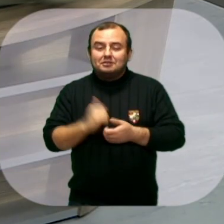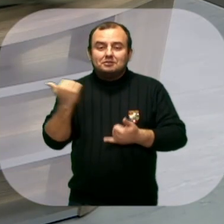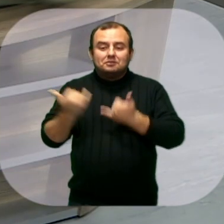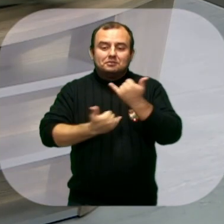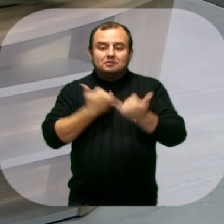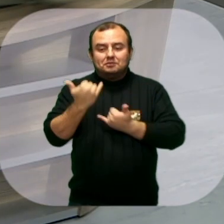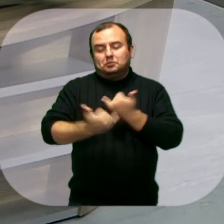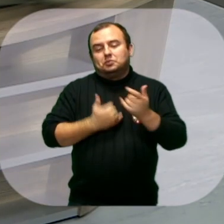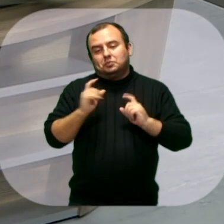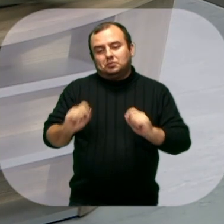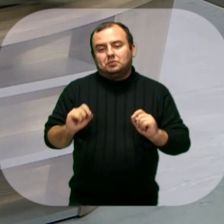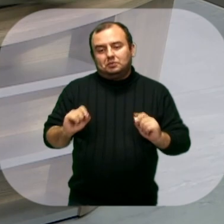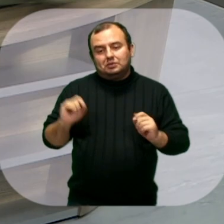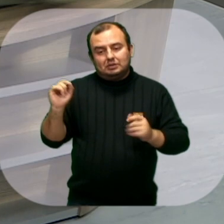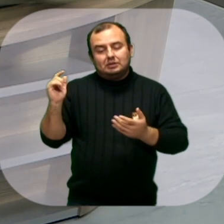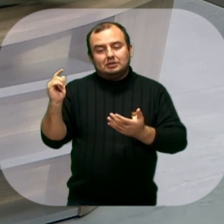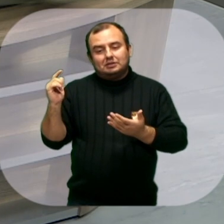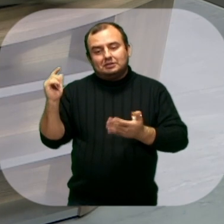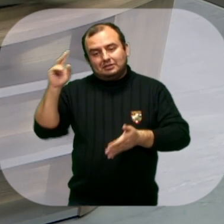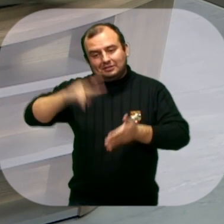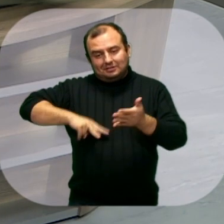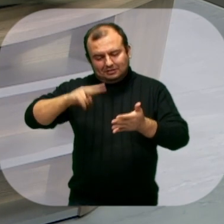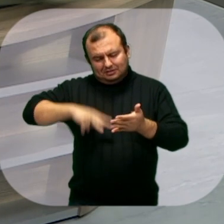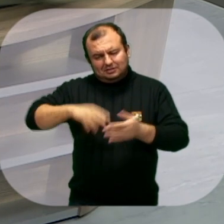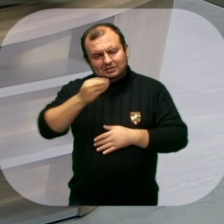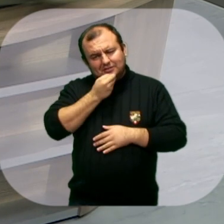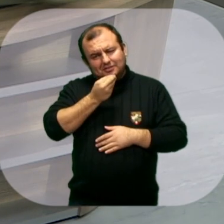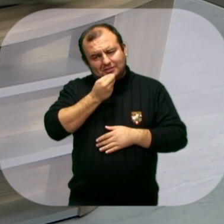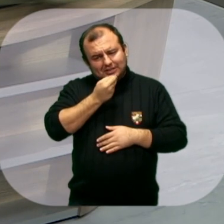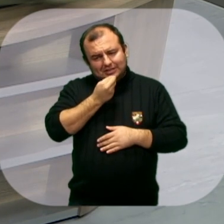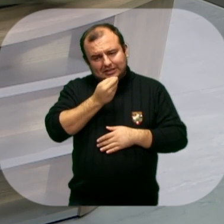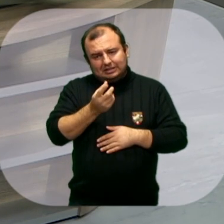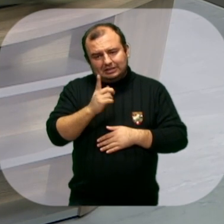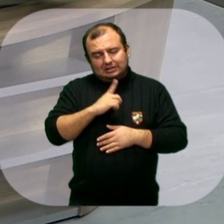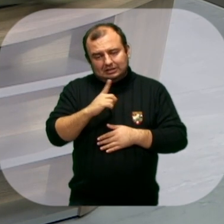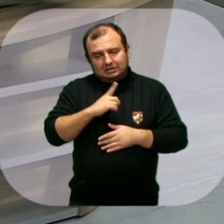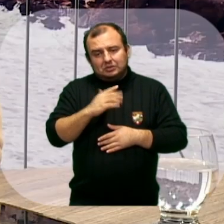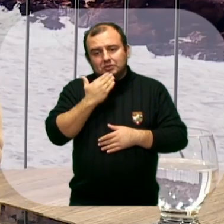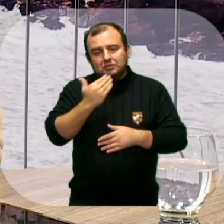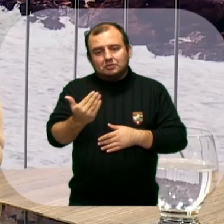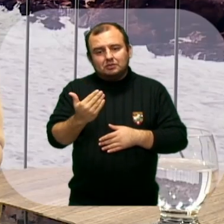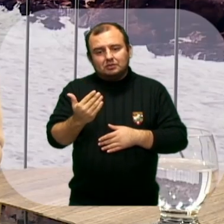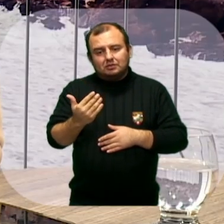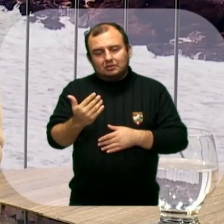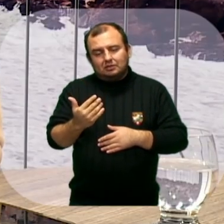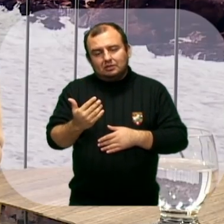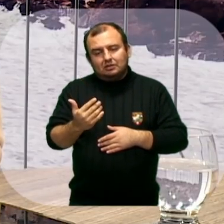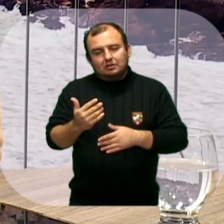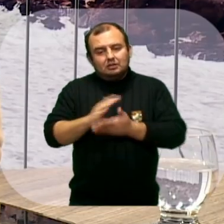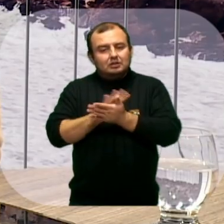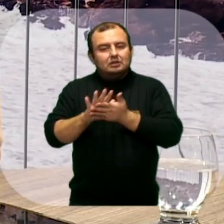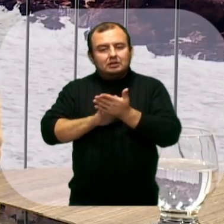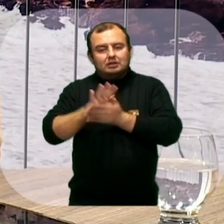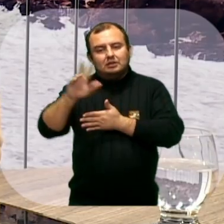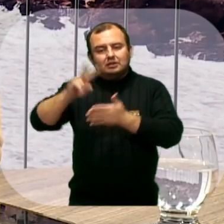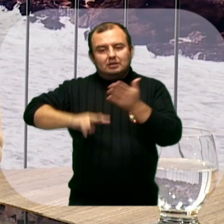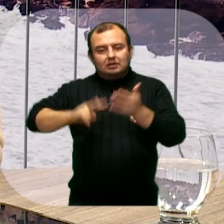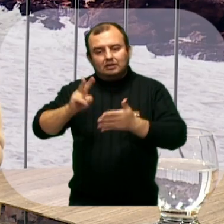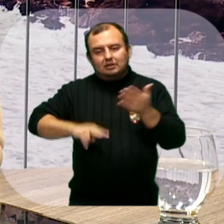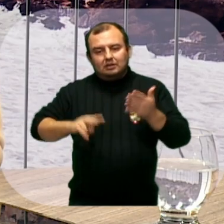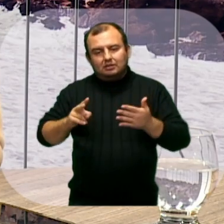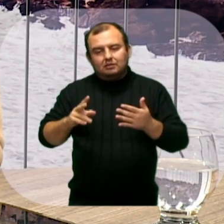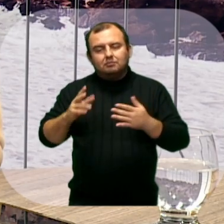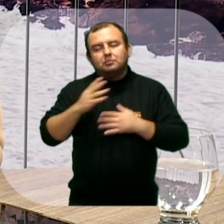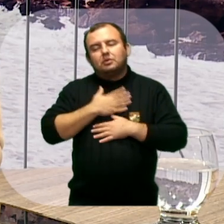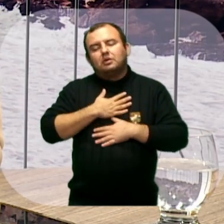assim, que a leitura, obviamente, tem as leituras que são solicitadas, mas, gente, nada como a leitura para